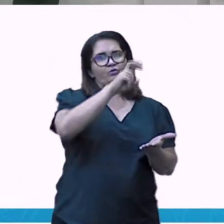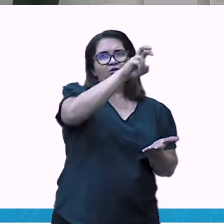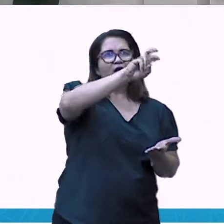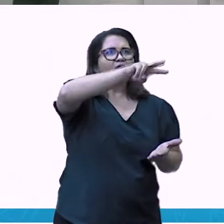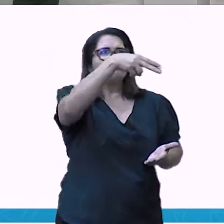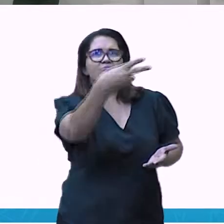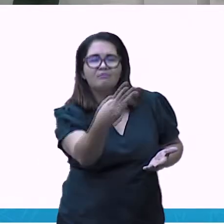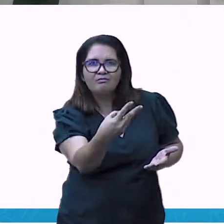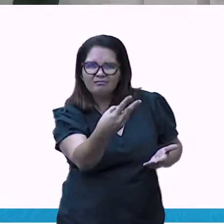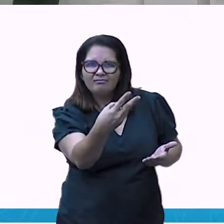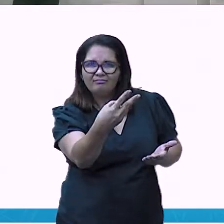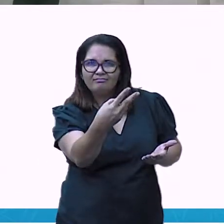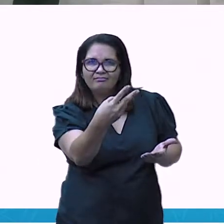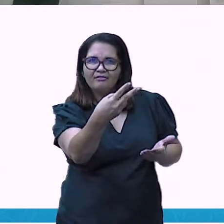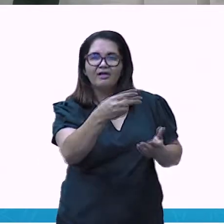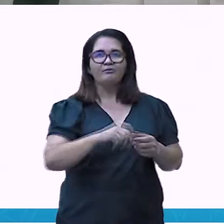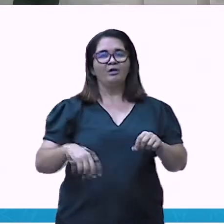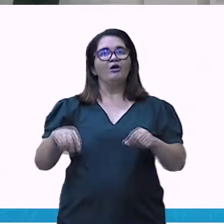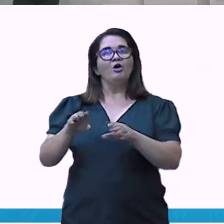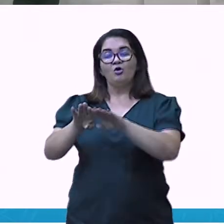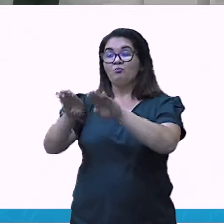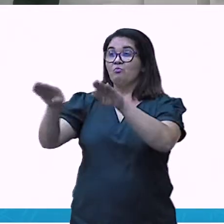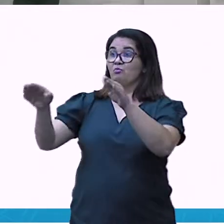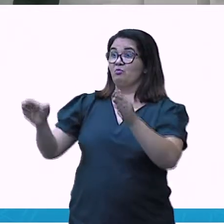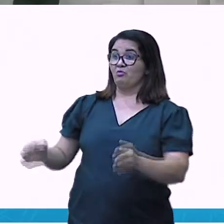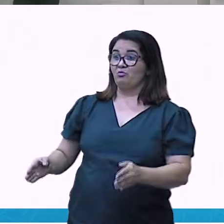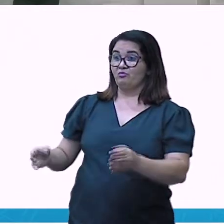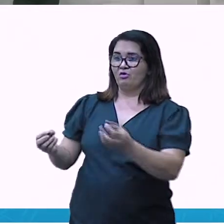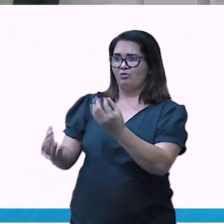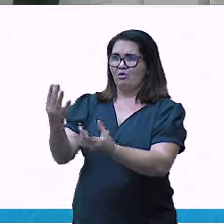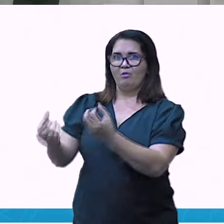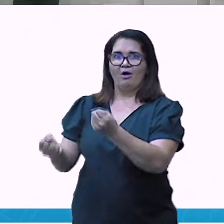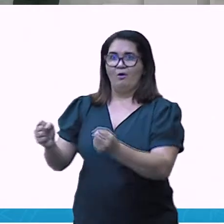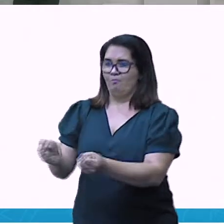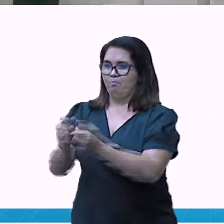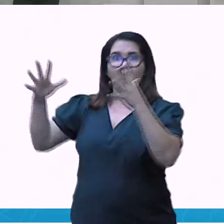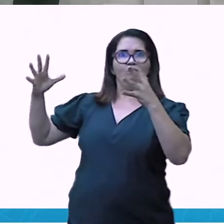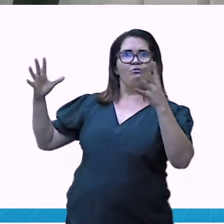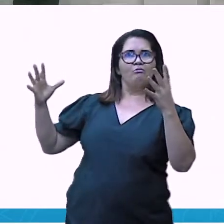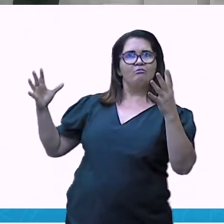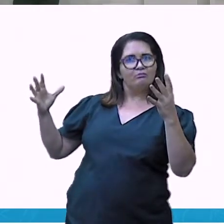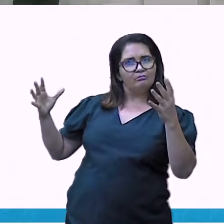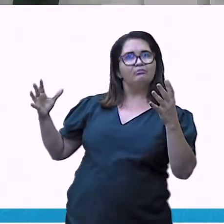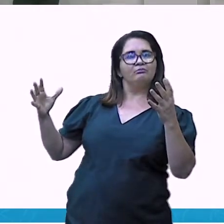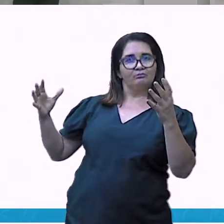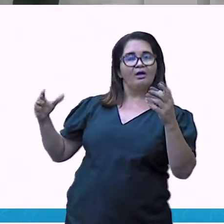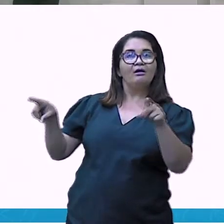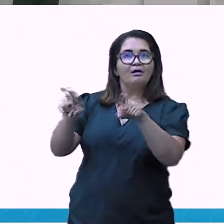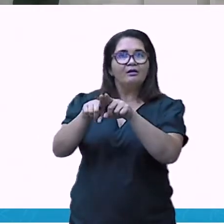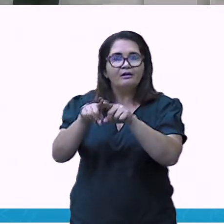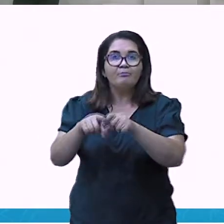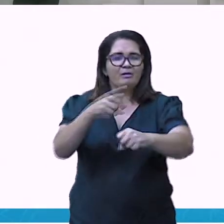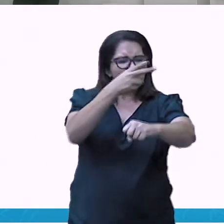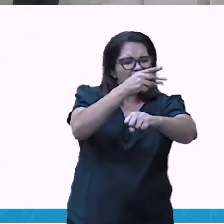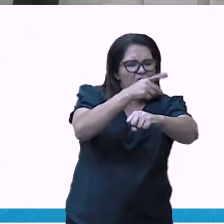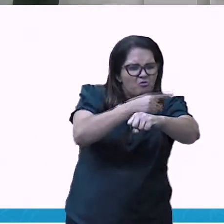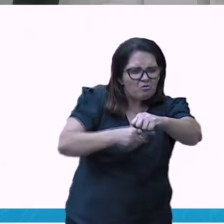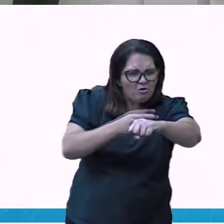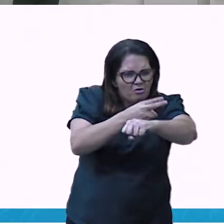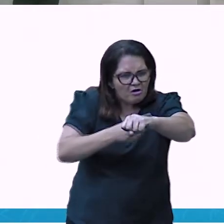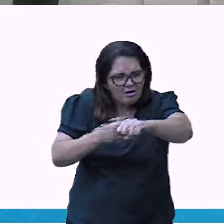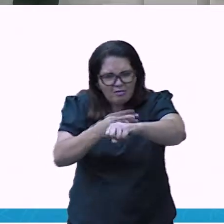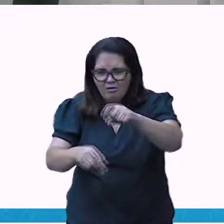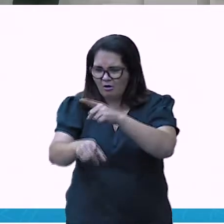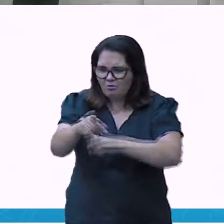estas situações, ao nosso ver? Hoje nós vamos entender.